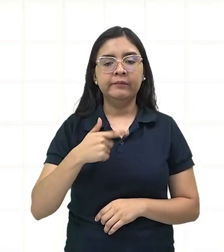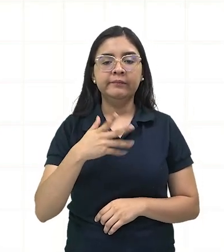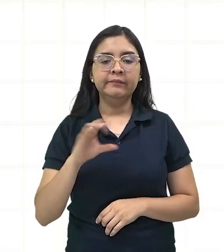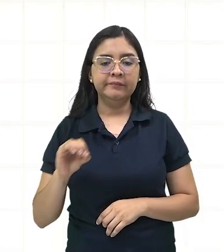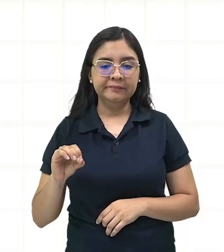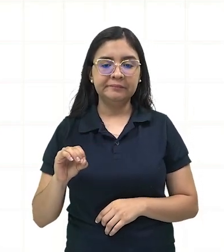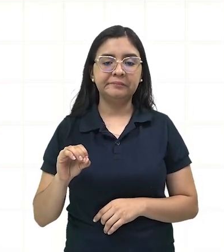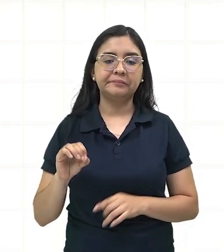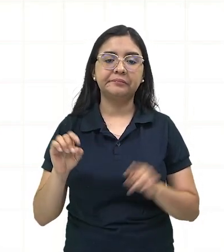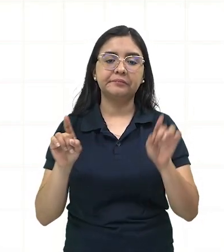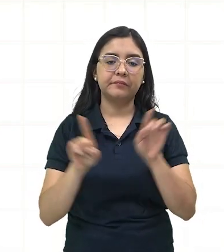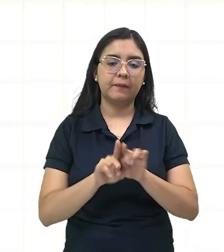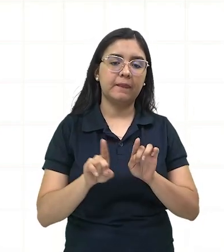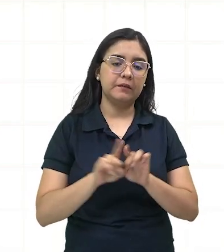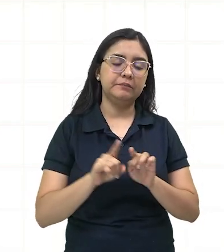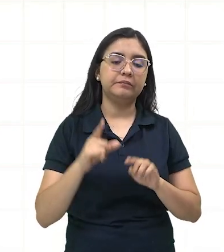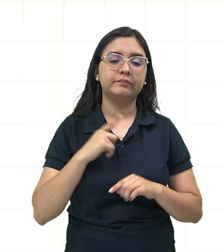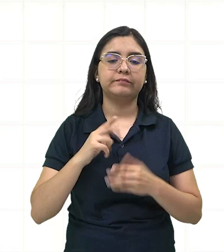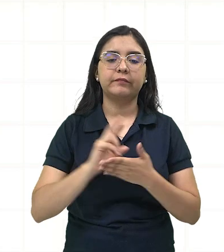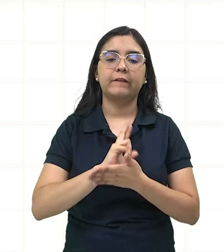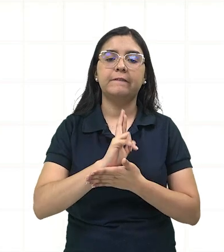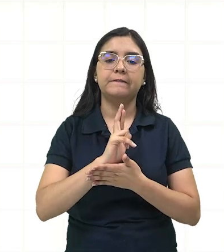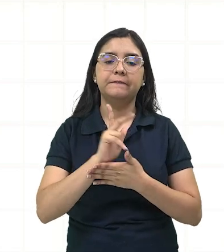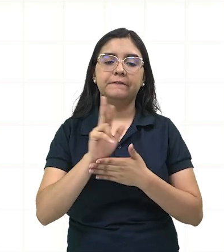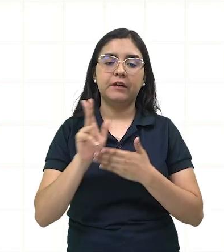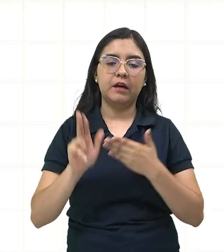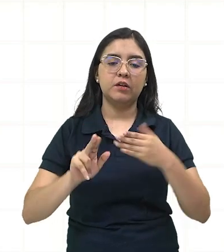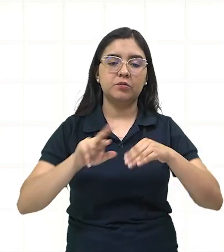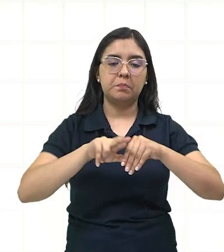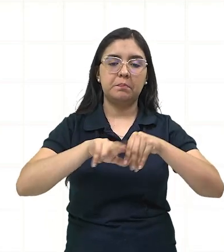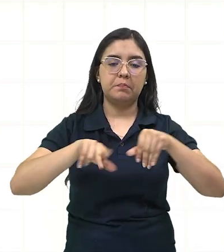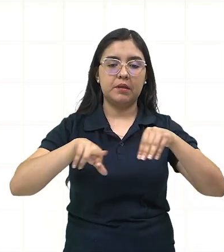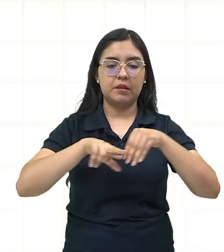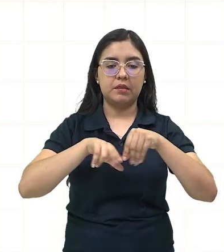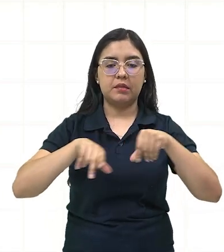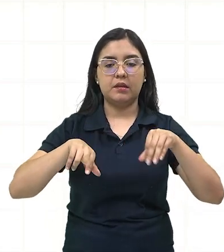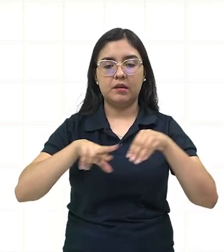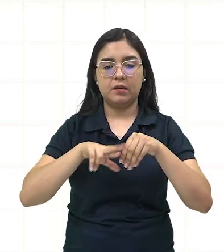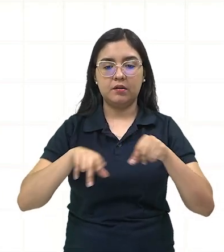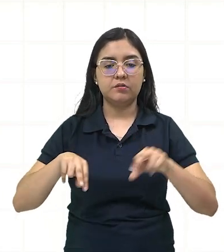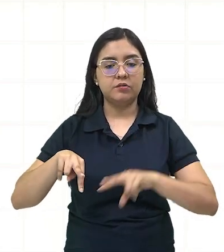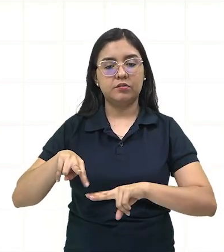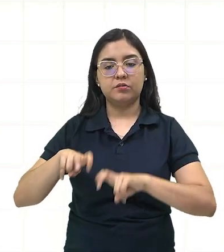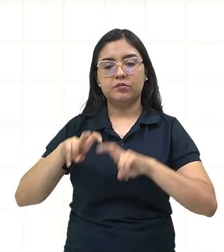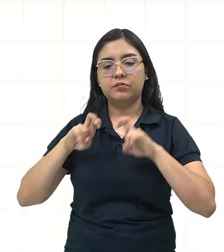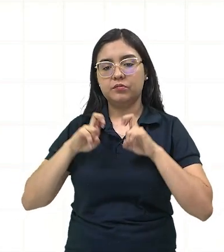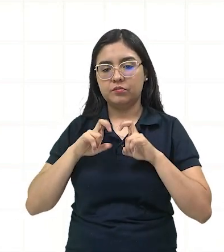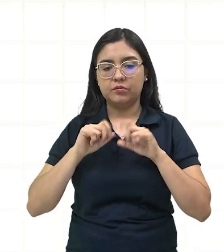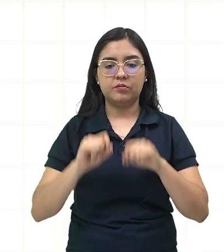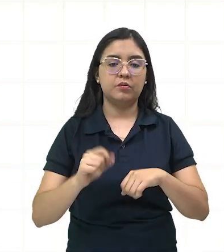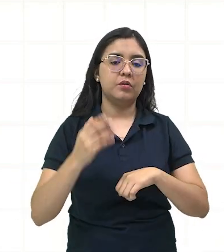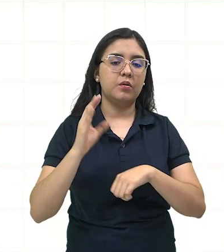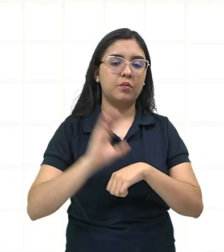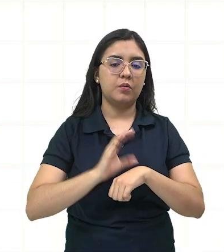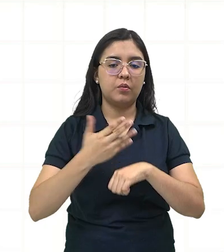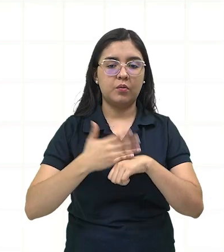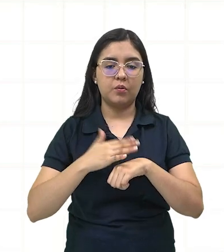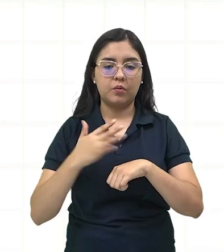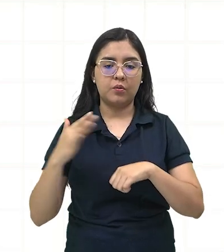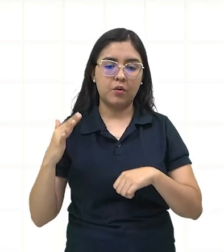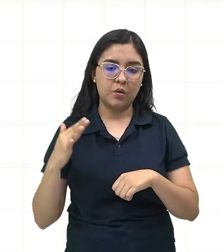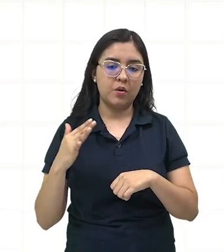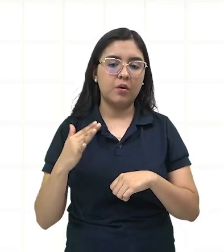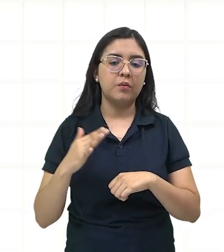a gente vai verificar que existem diversos minérios que são ali explorados, como o cobre, chumbo e